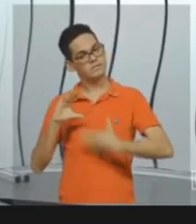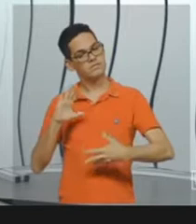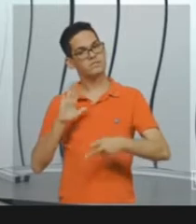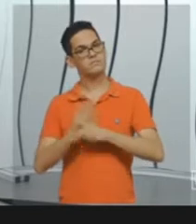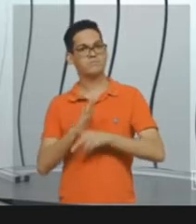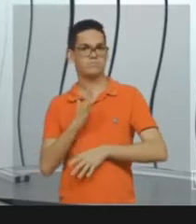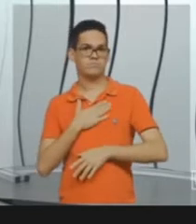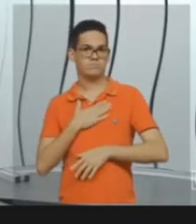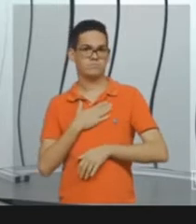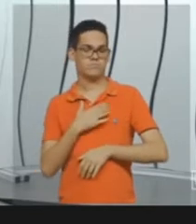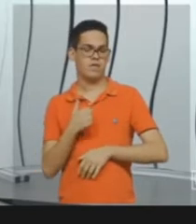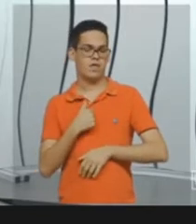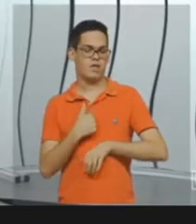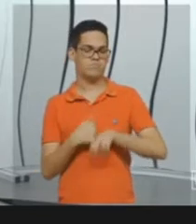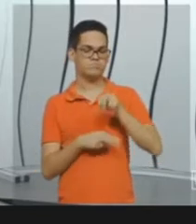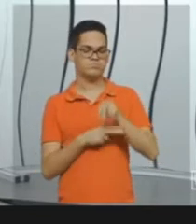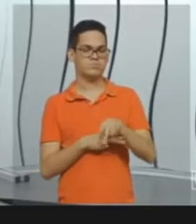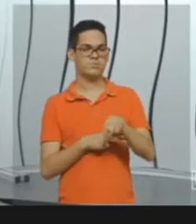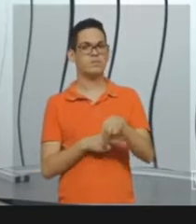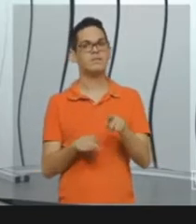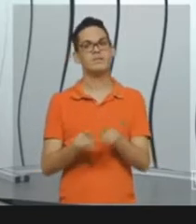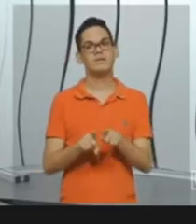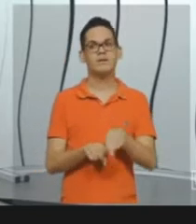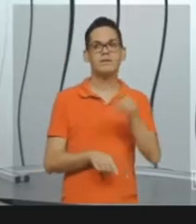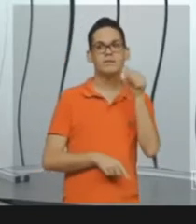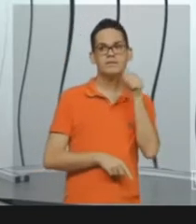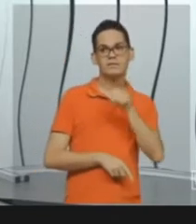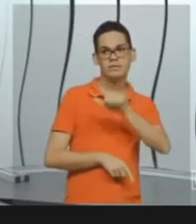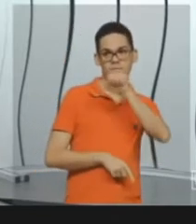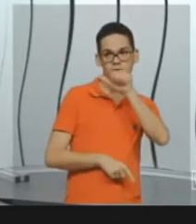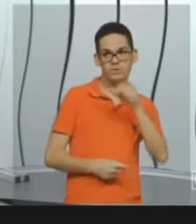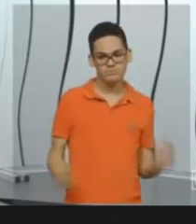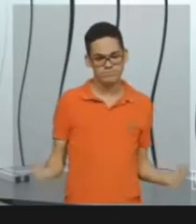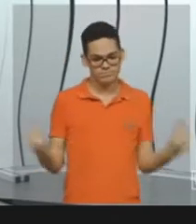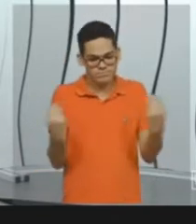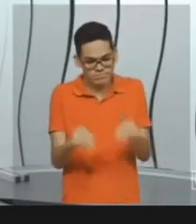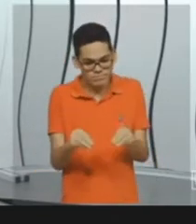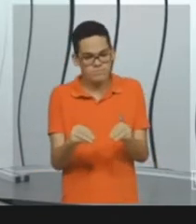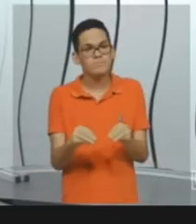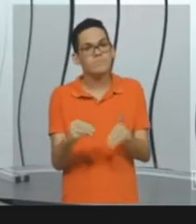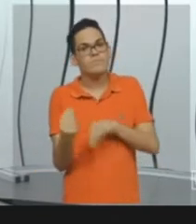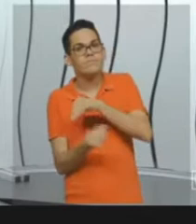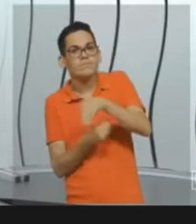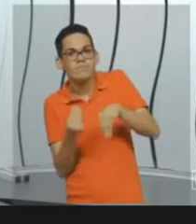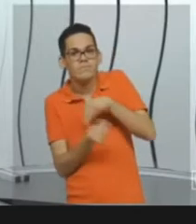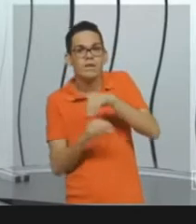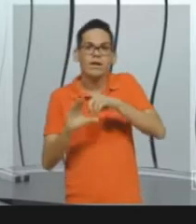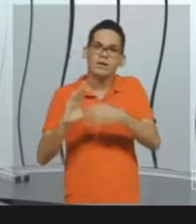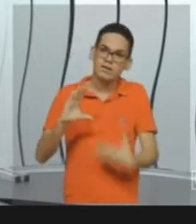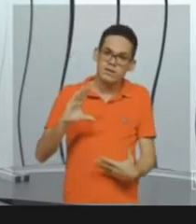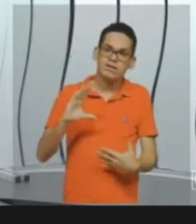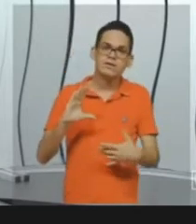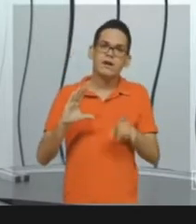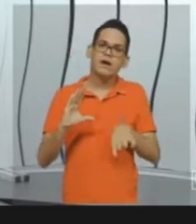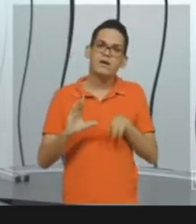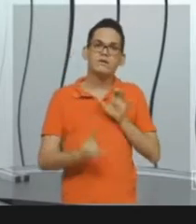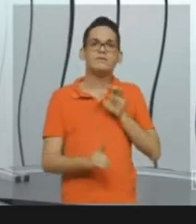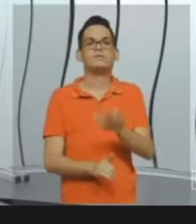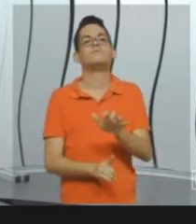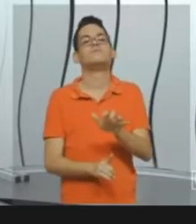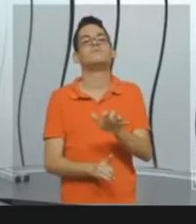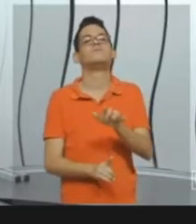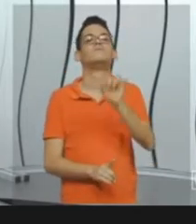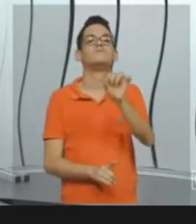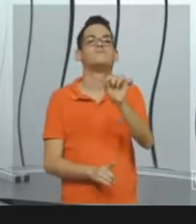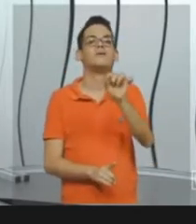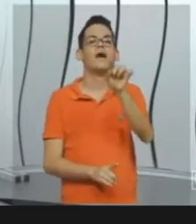algumas características também da mãe dele. Essas relações, essas características, vamos dizer assim, elas se misturam, tem a